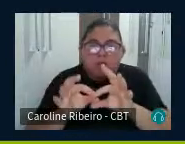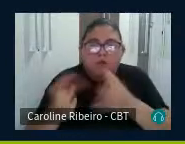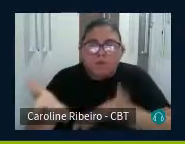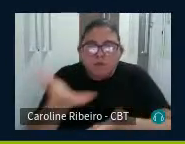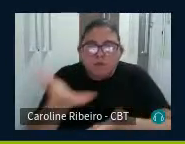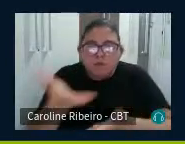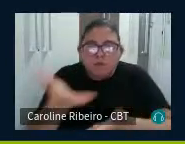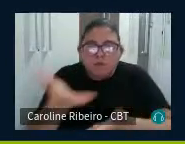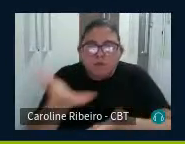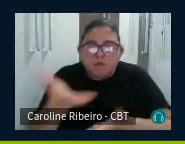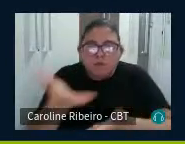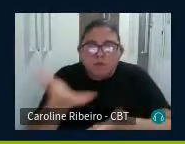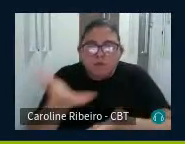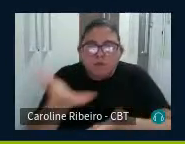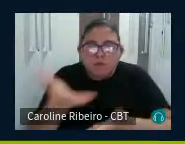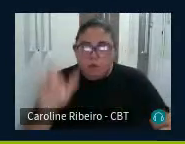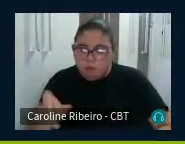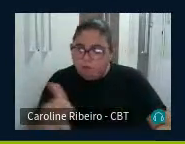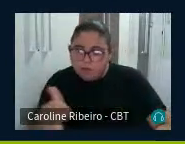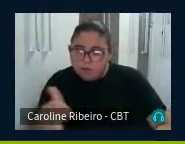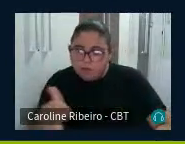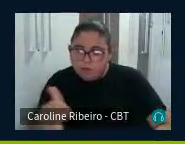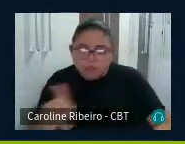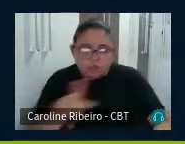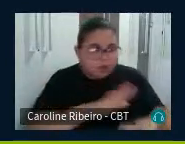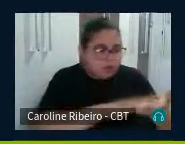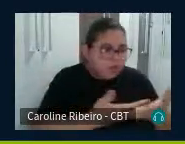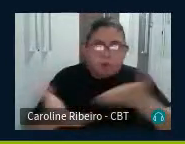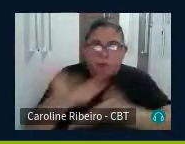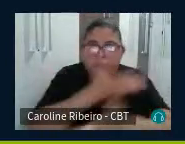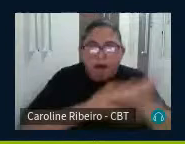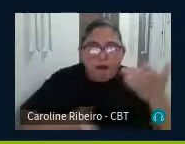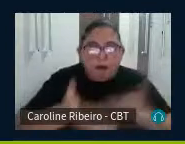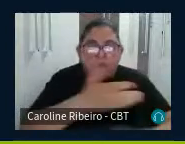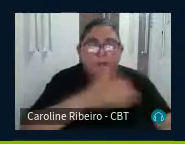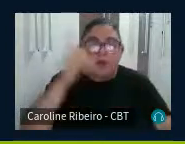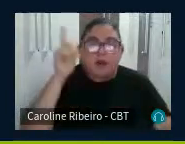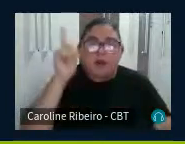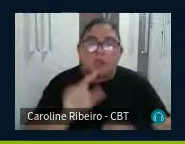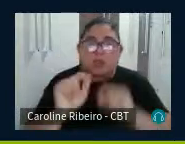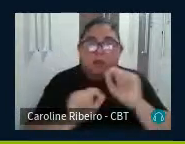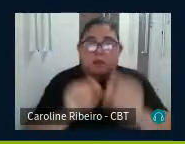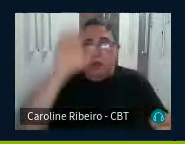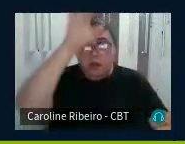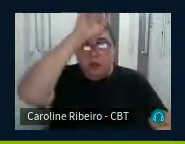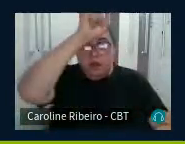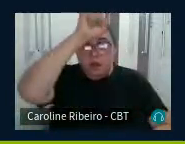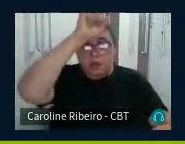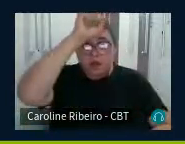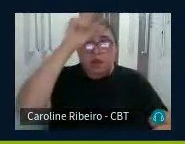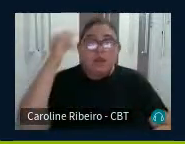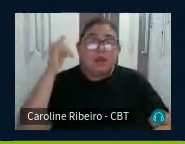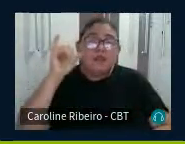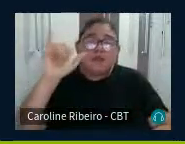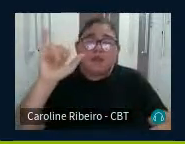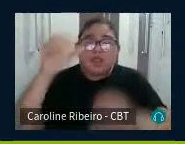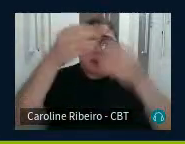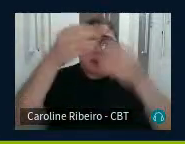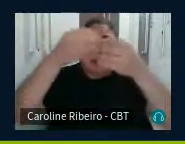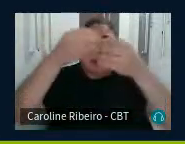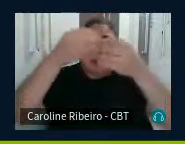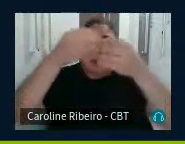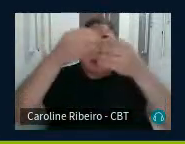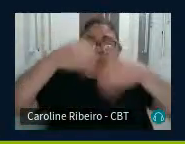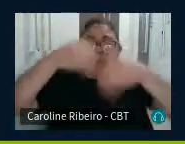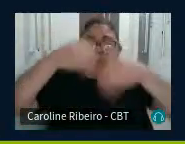intérprete e o professor, para que o aluno, ele não tenha perdas na aprendizagem, né? Para que ele não se